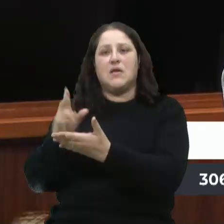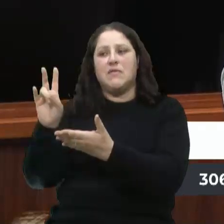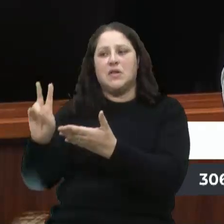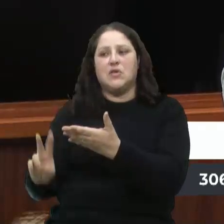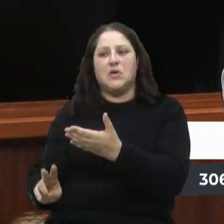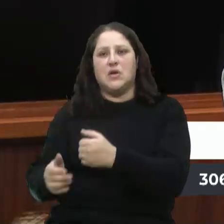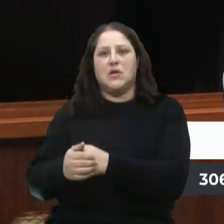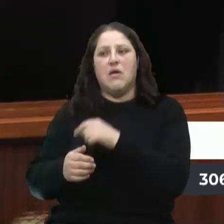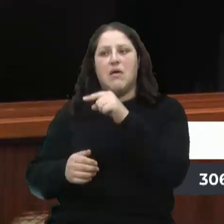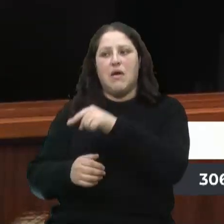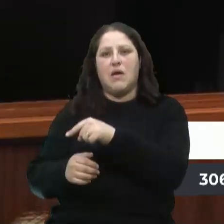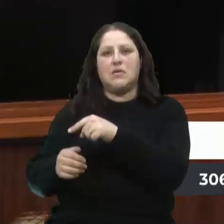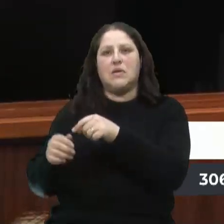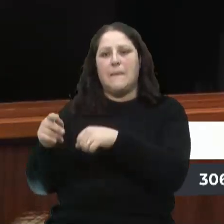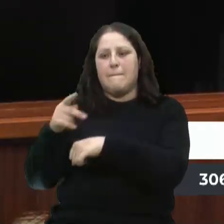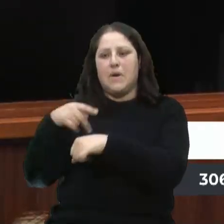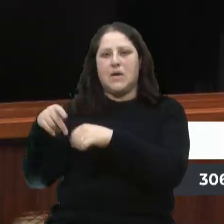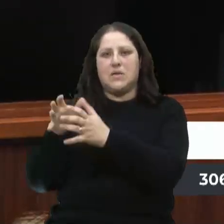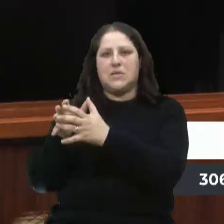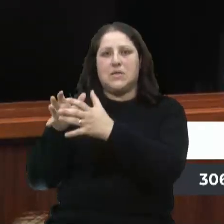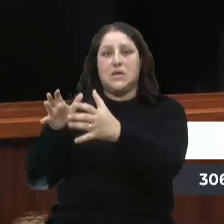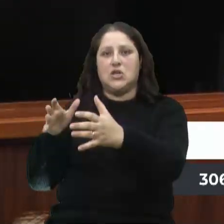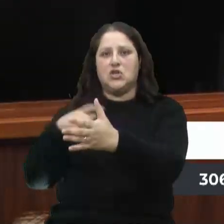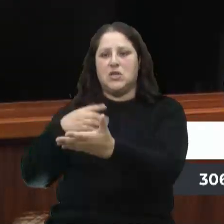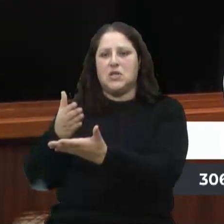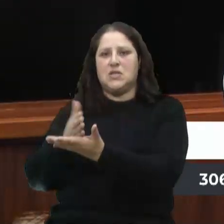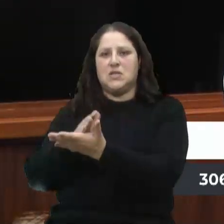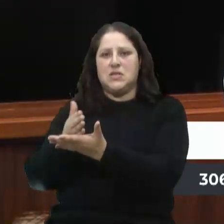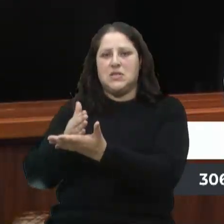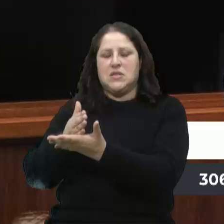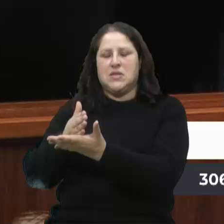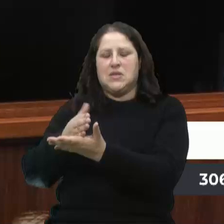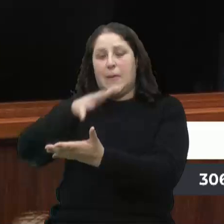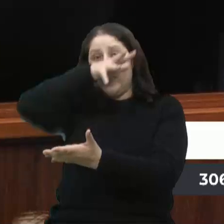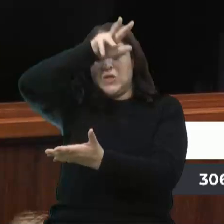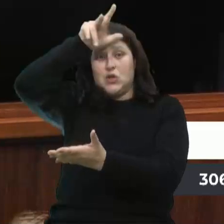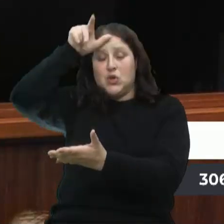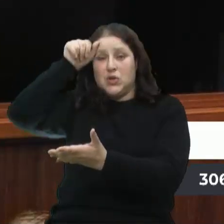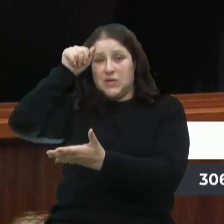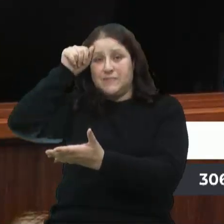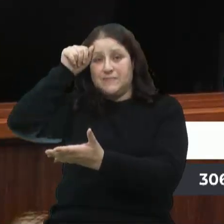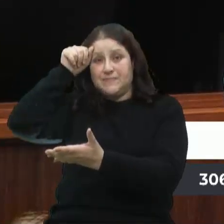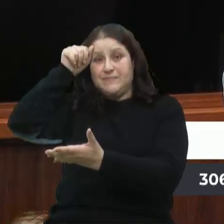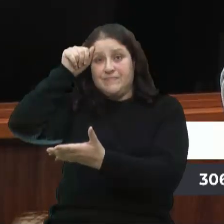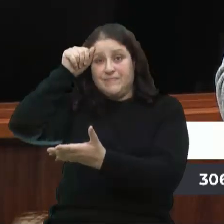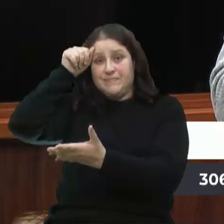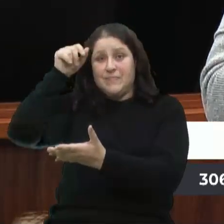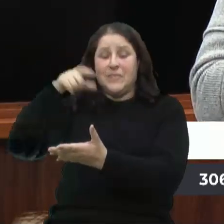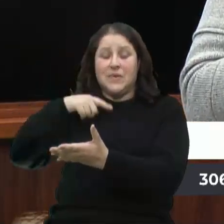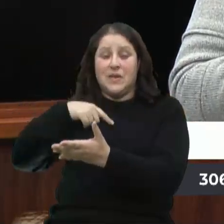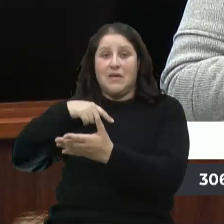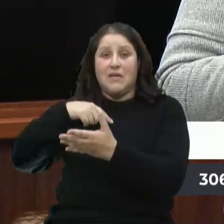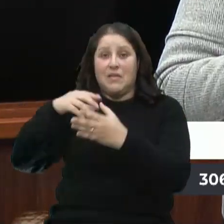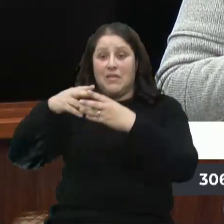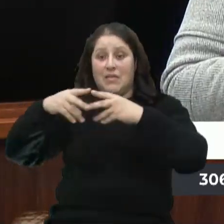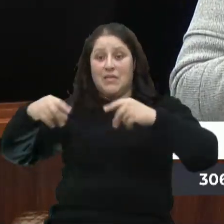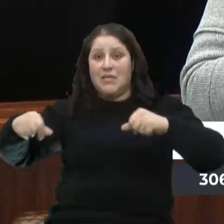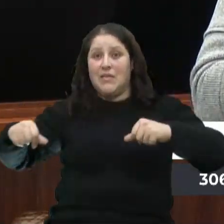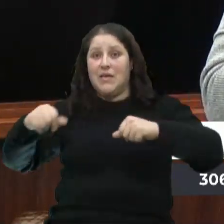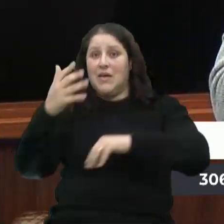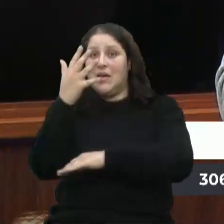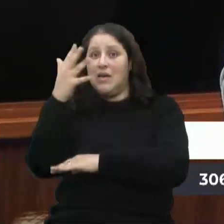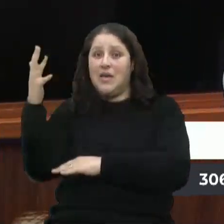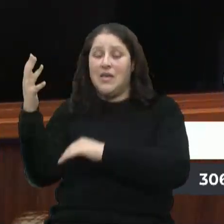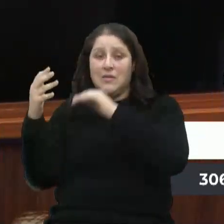mais de dois mil quilômetros de divisa com a Amazônia é um território que é cobiçado por diversos